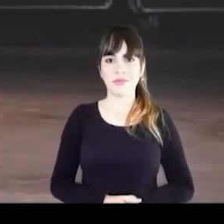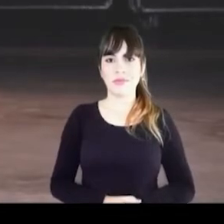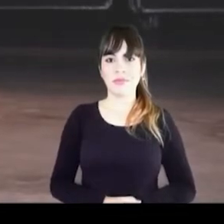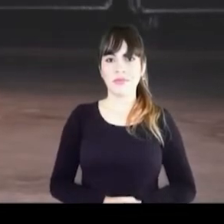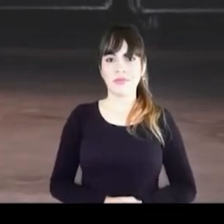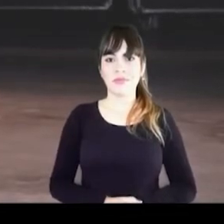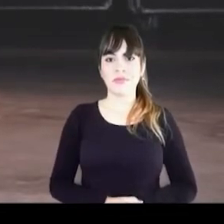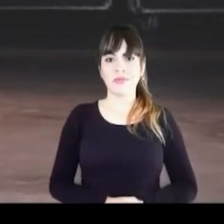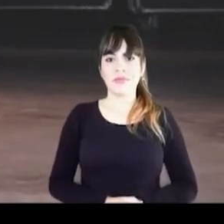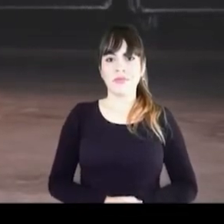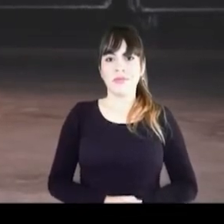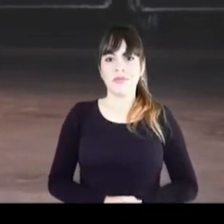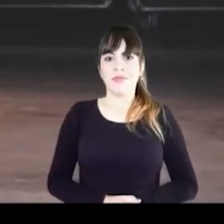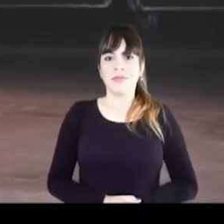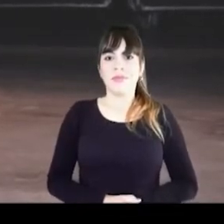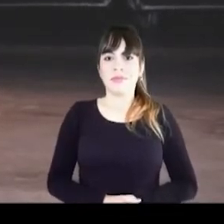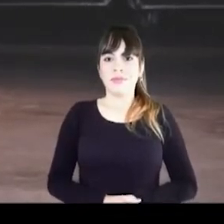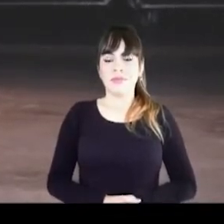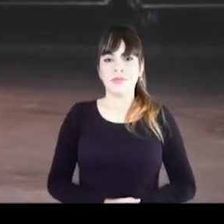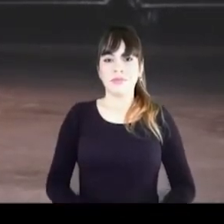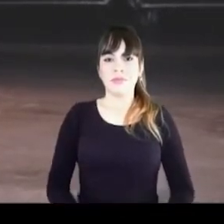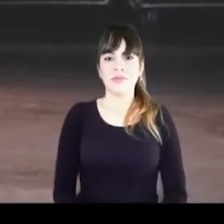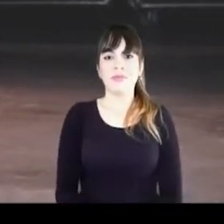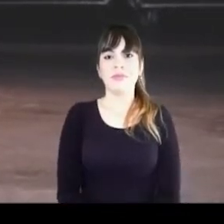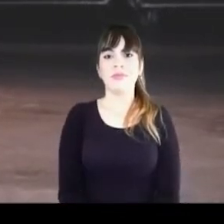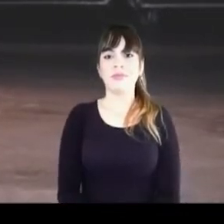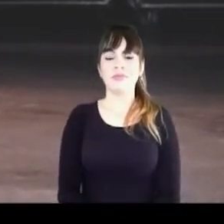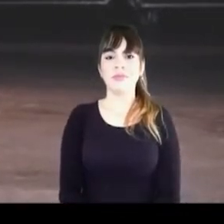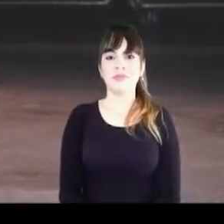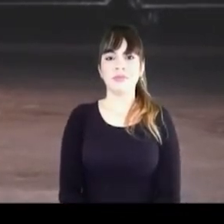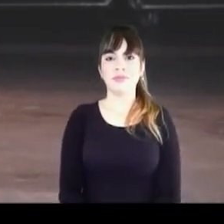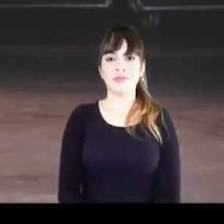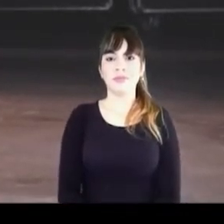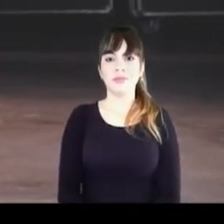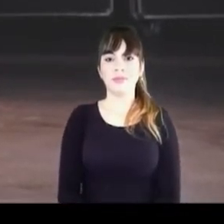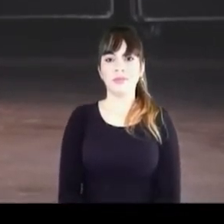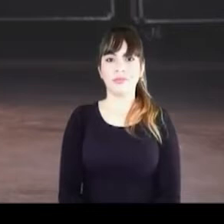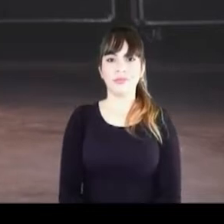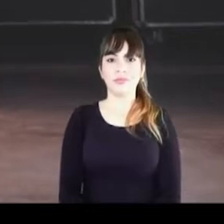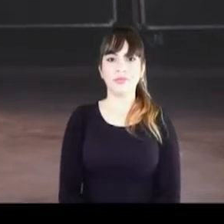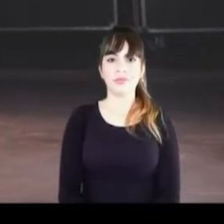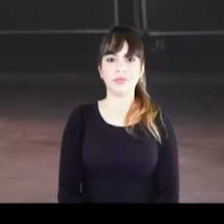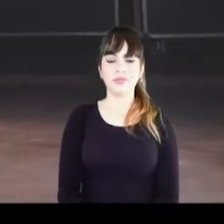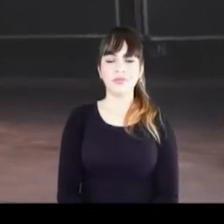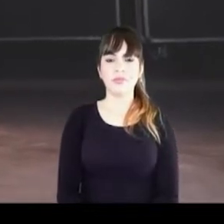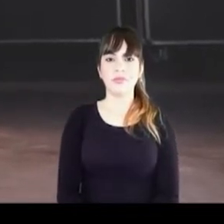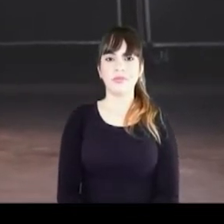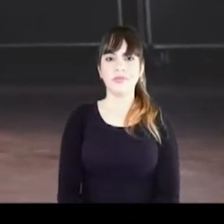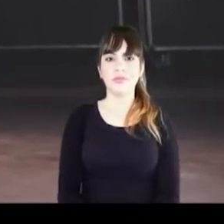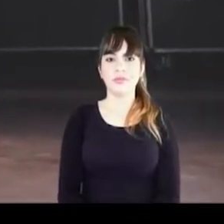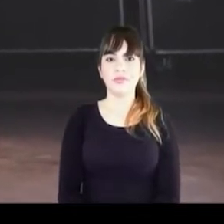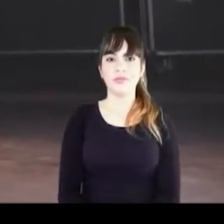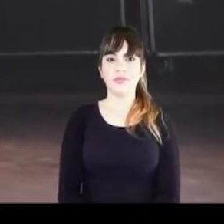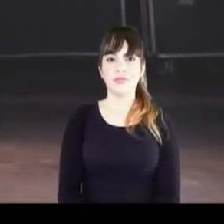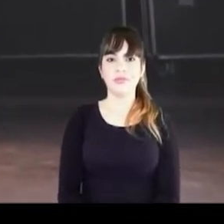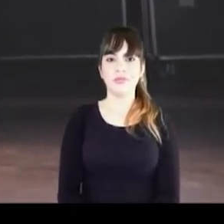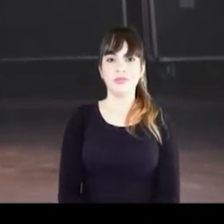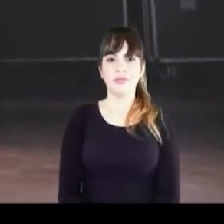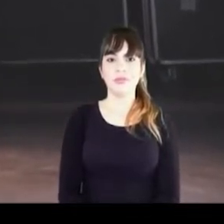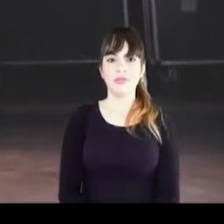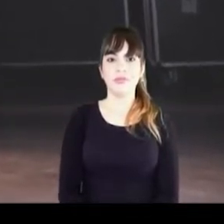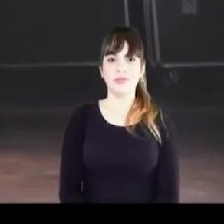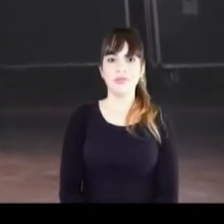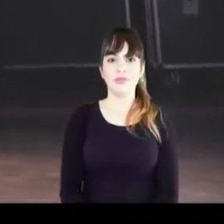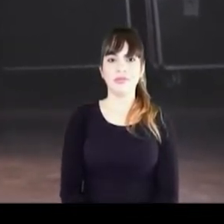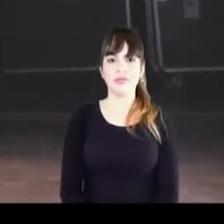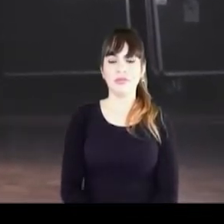Marina manipula a boneca, que tem rosto redondo, pele negra e cabelos pretos. A boneca está vestida em seu corpo, que ganha